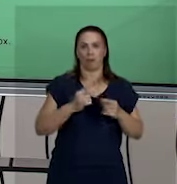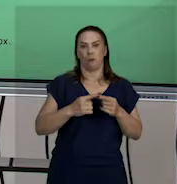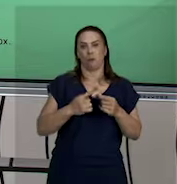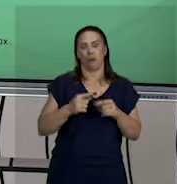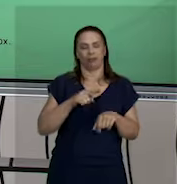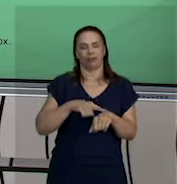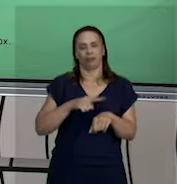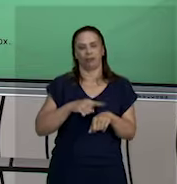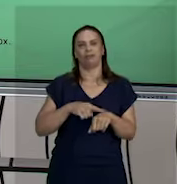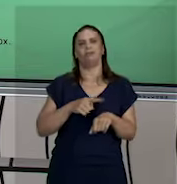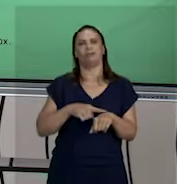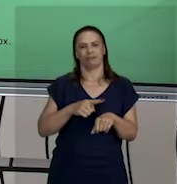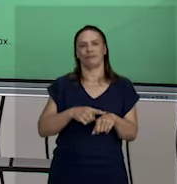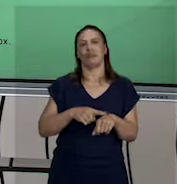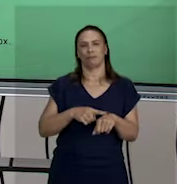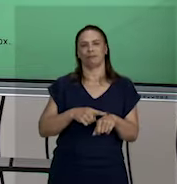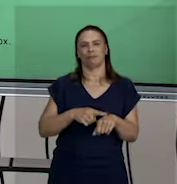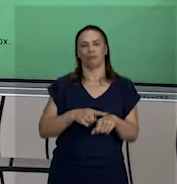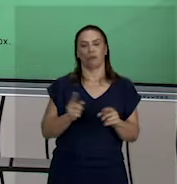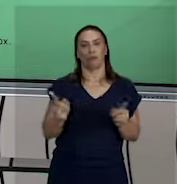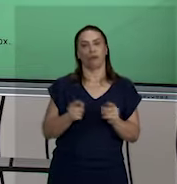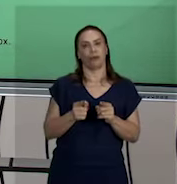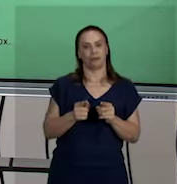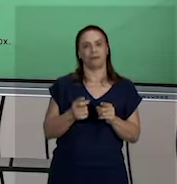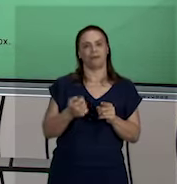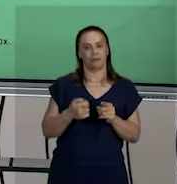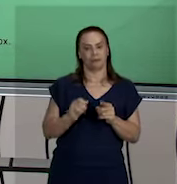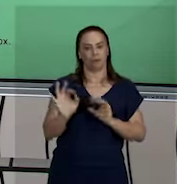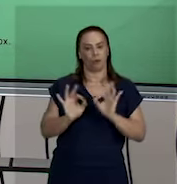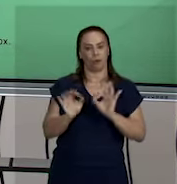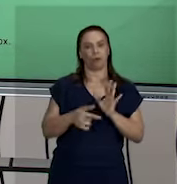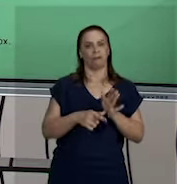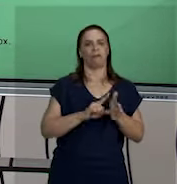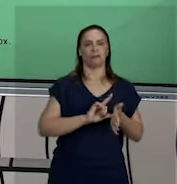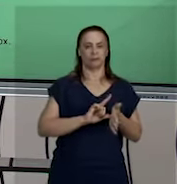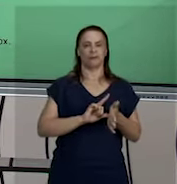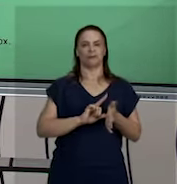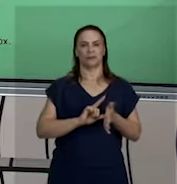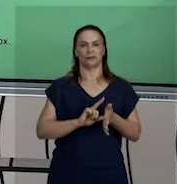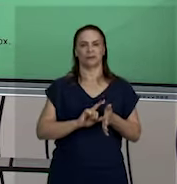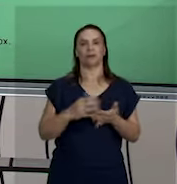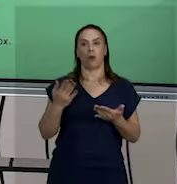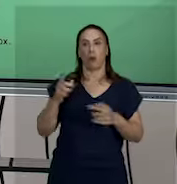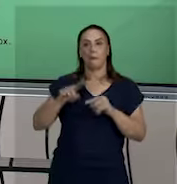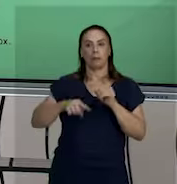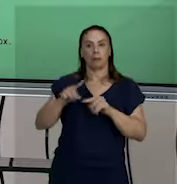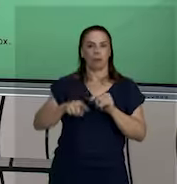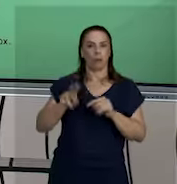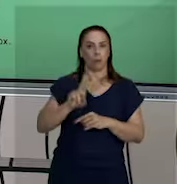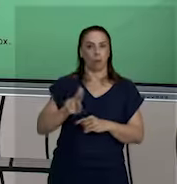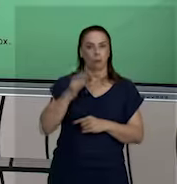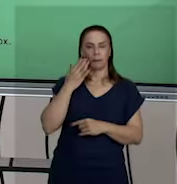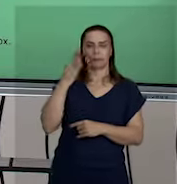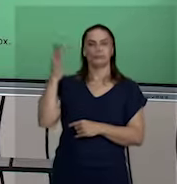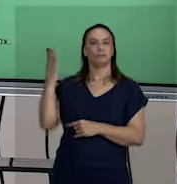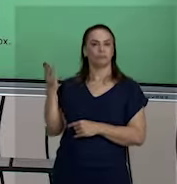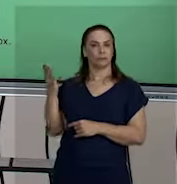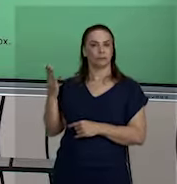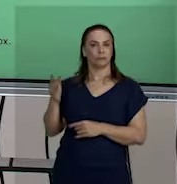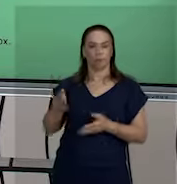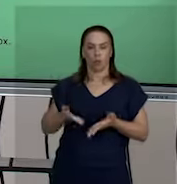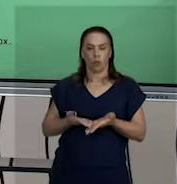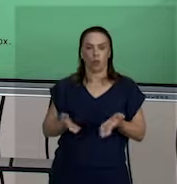mas o tempo é um pouquinho curto para a gente poder conseguir montar ele tudo. Então, o material para poder vocês fazerem: uma garrafa de